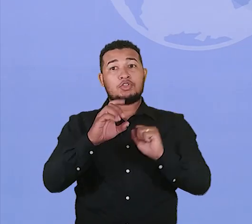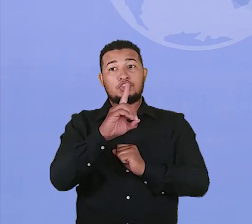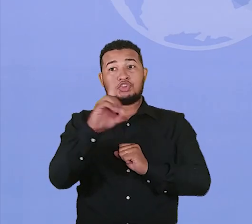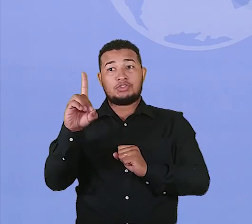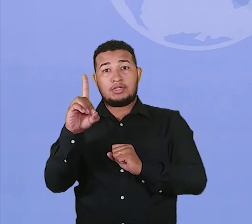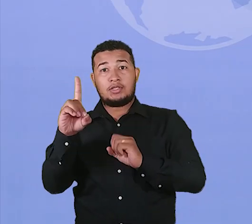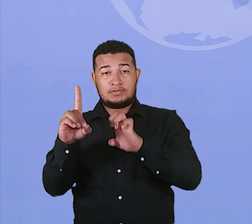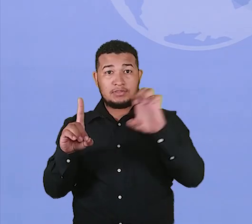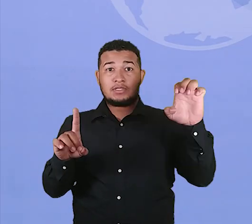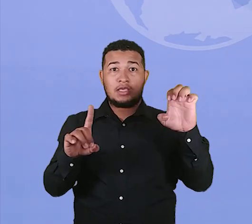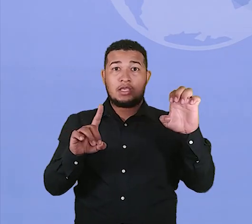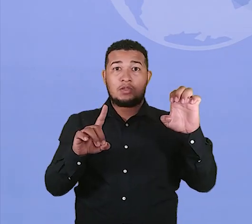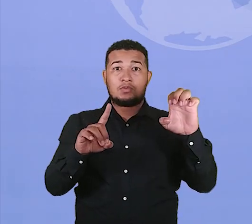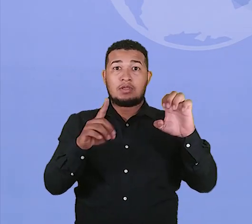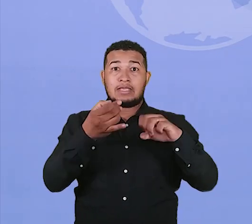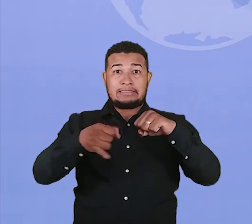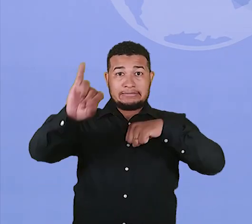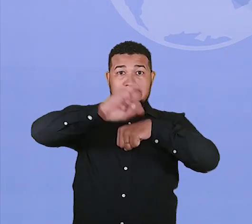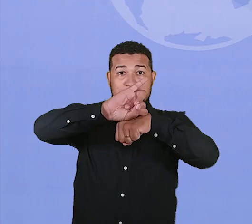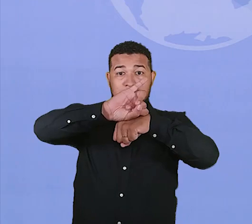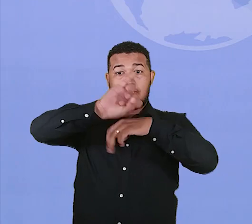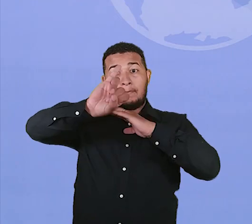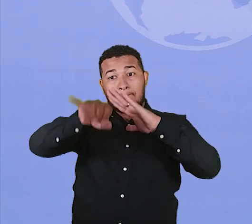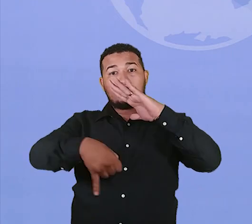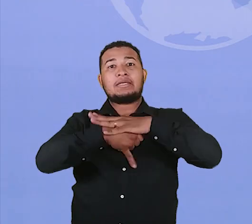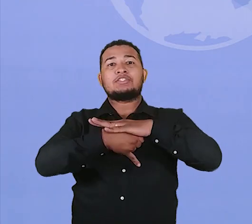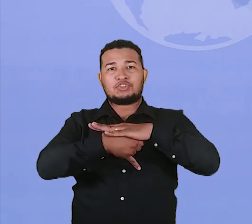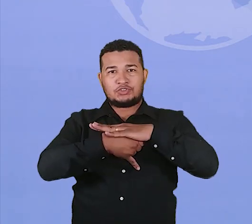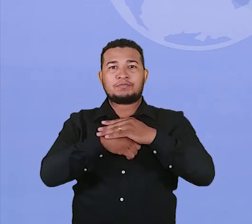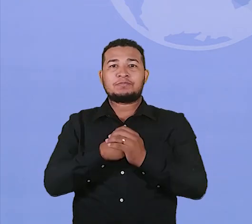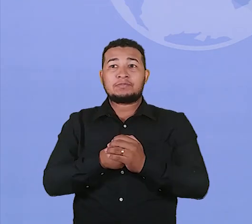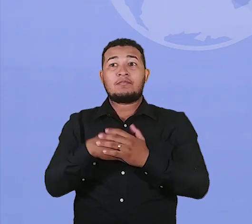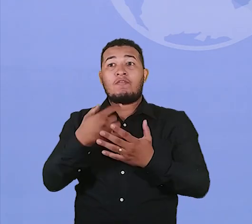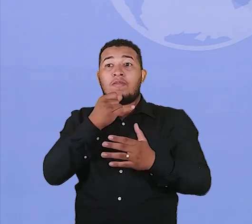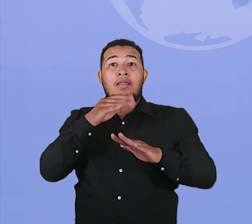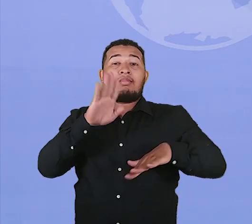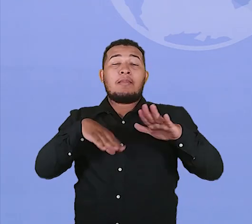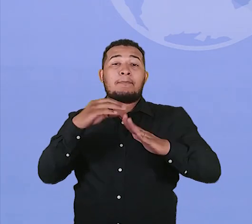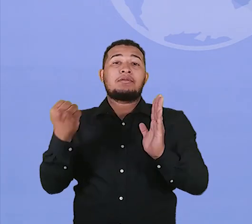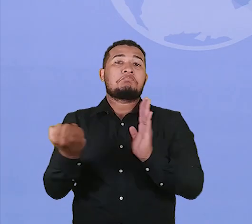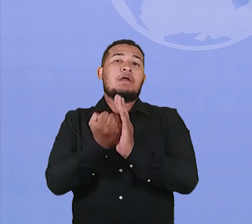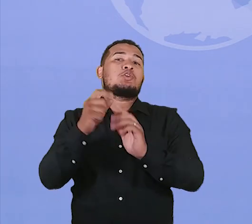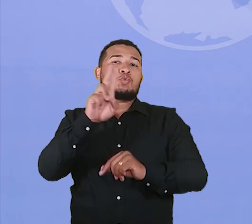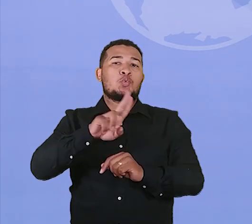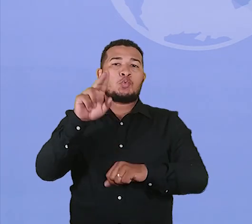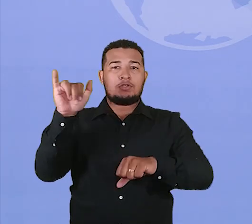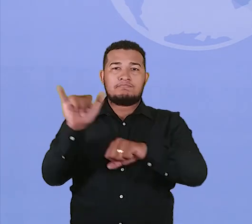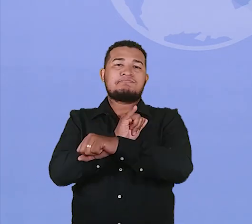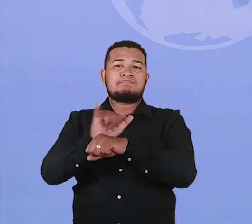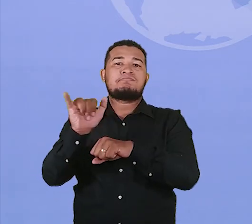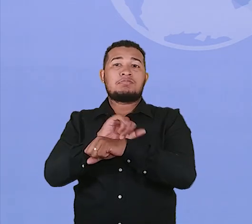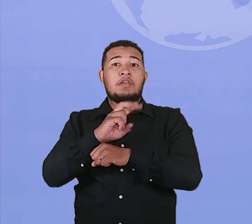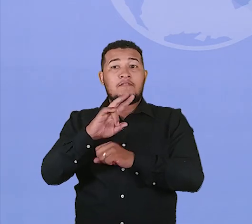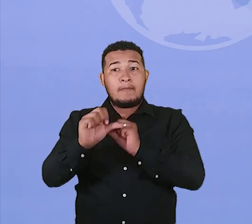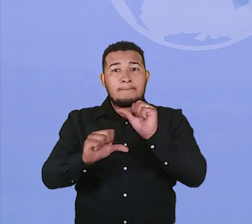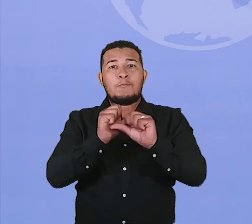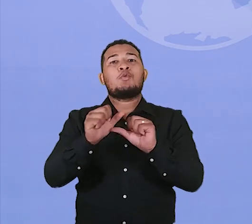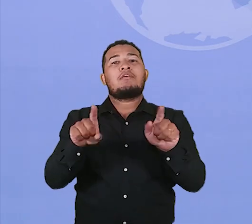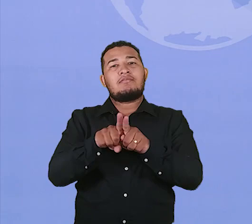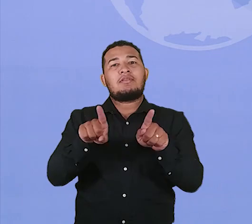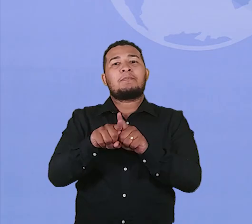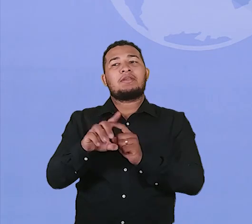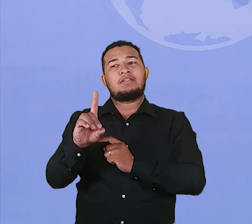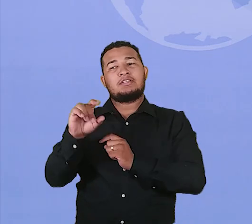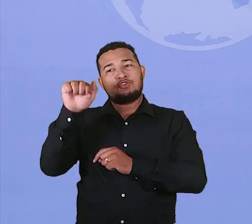ou cima e baixo então ver o nando da máquina que você ferramenta que você for utilizar vai